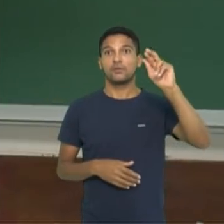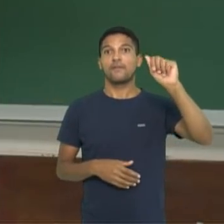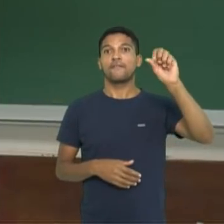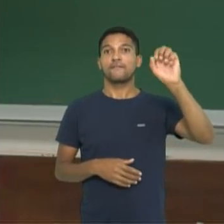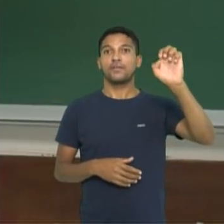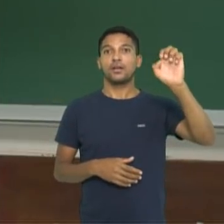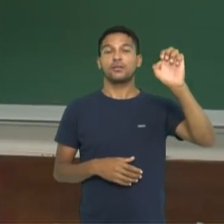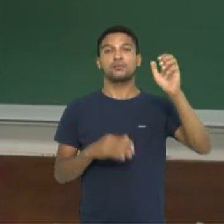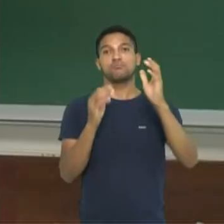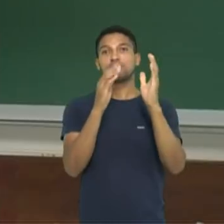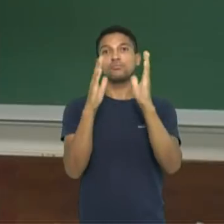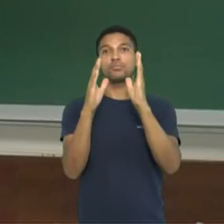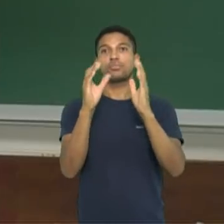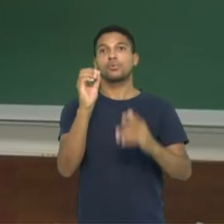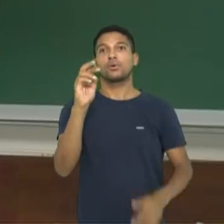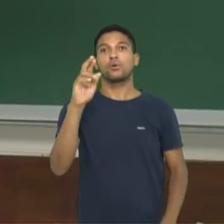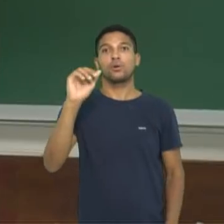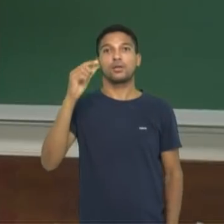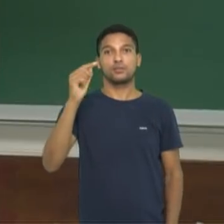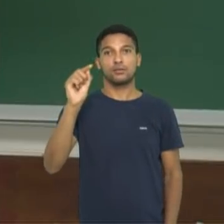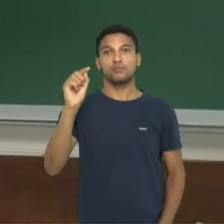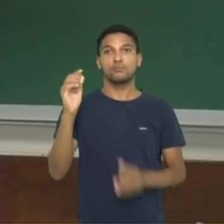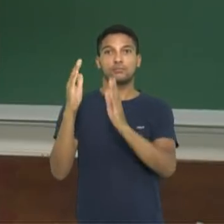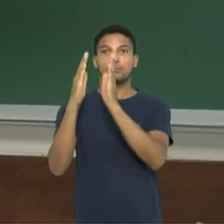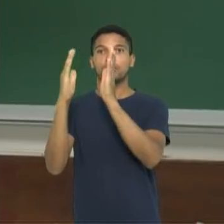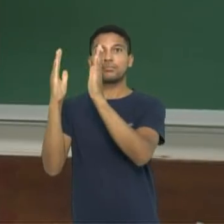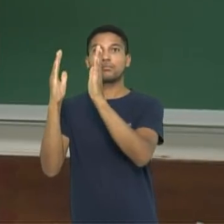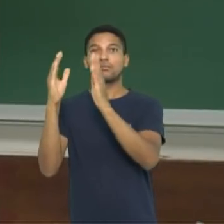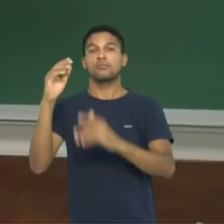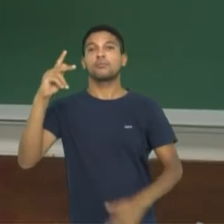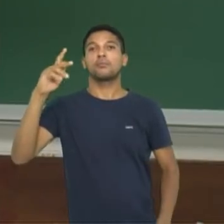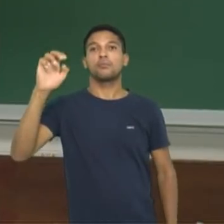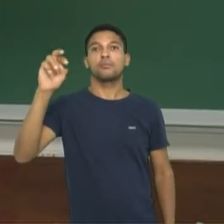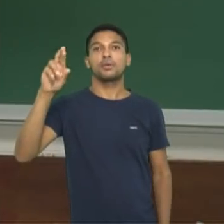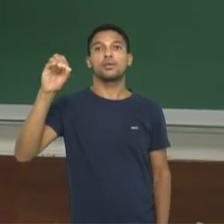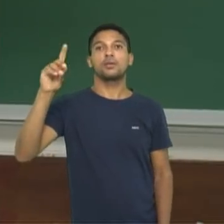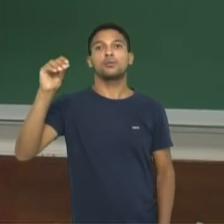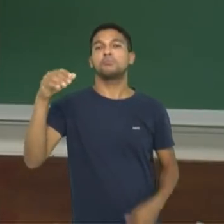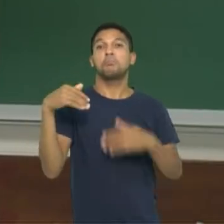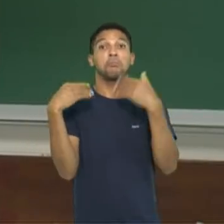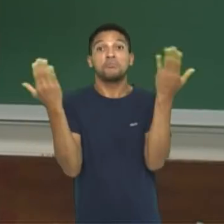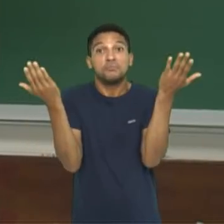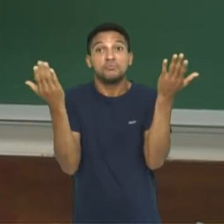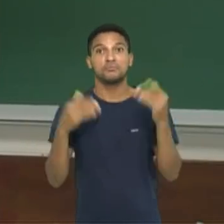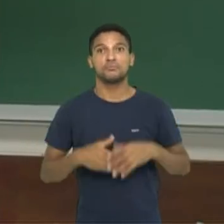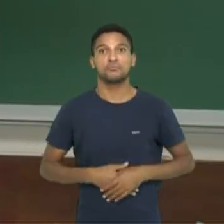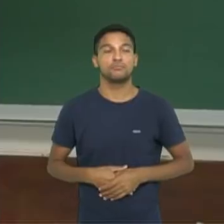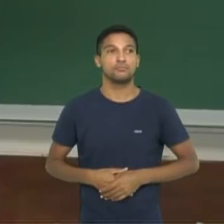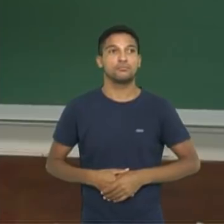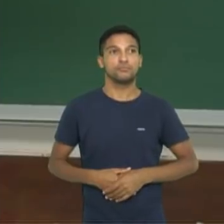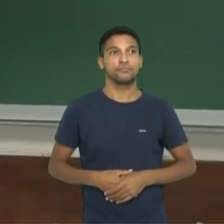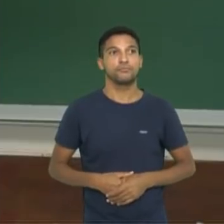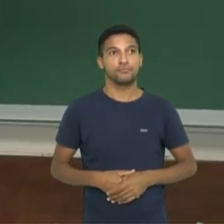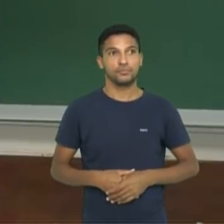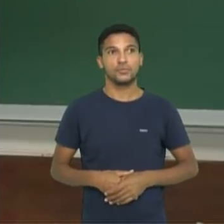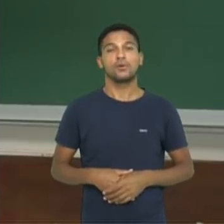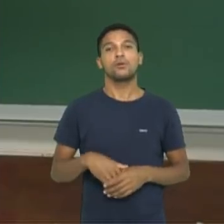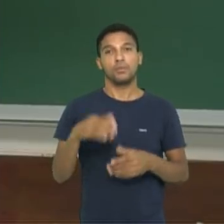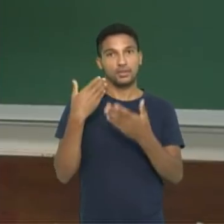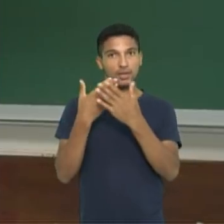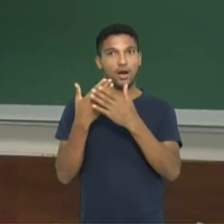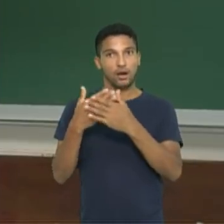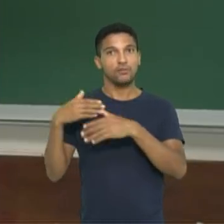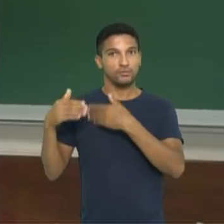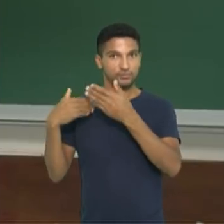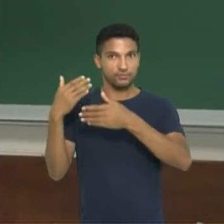um conhecimento pré-requisito para outros saberes que virão mais para frente aqui, no decorrer dessa aula. Para a gente aprender